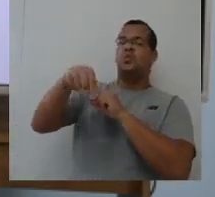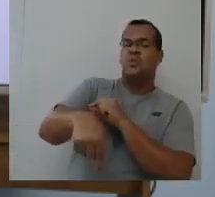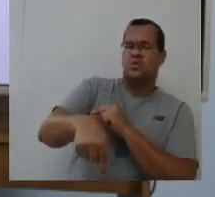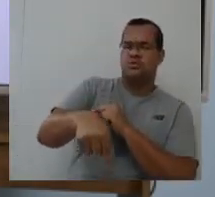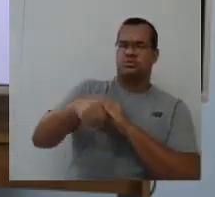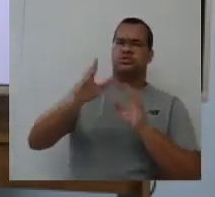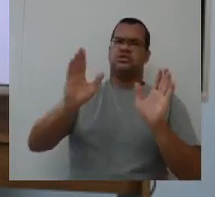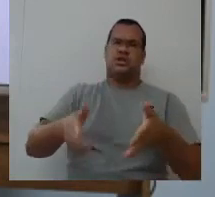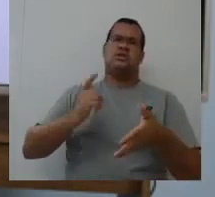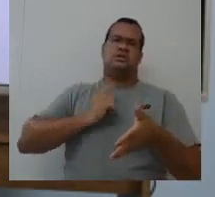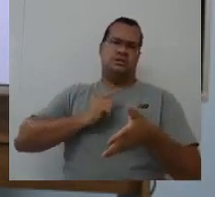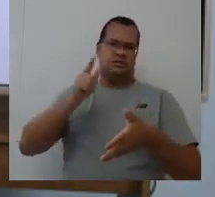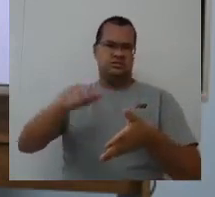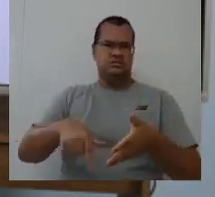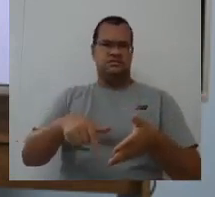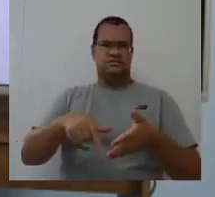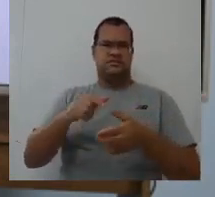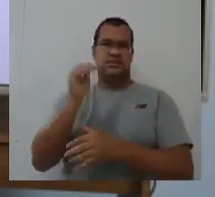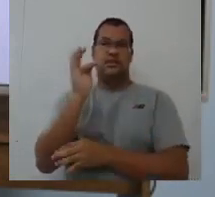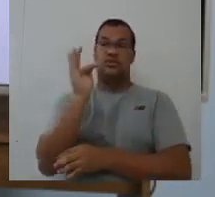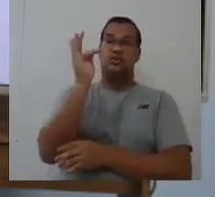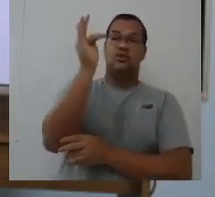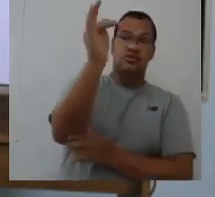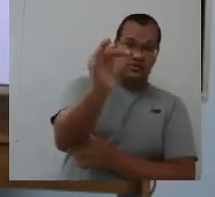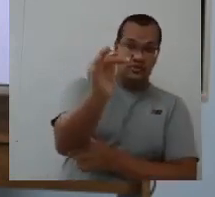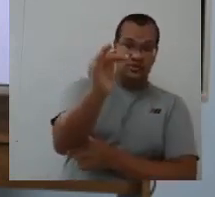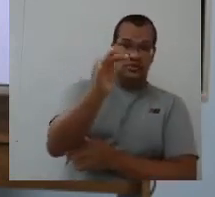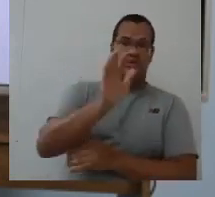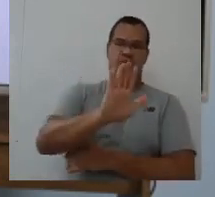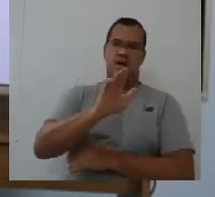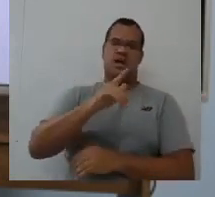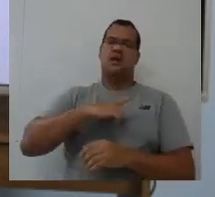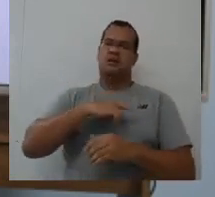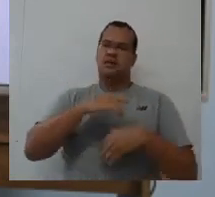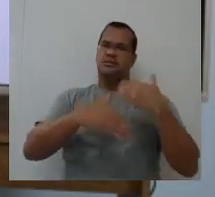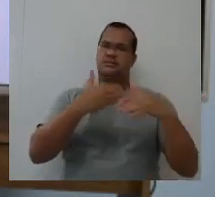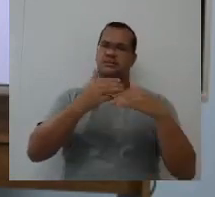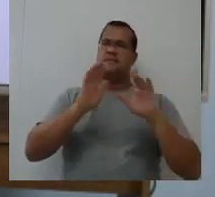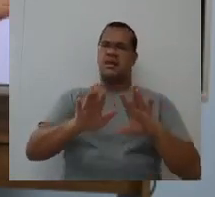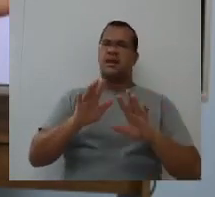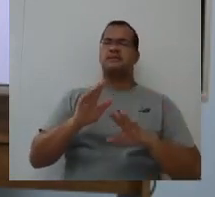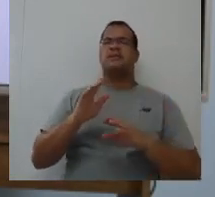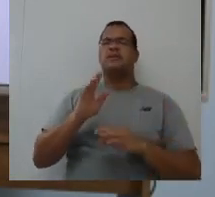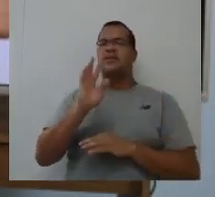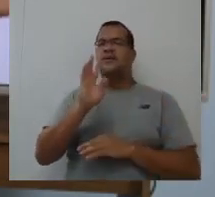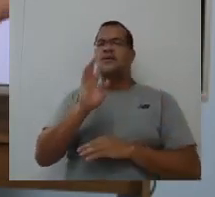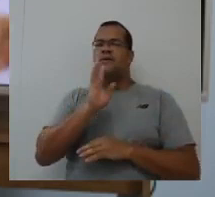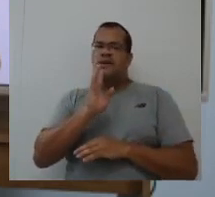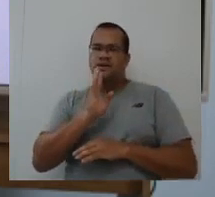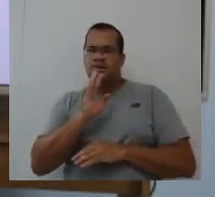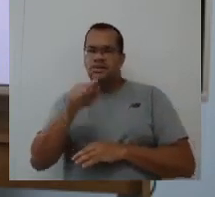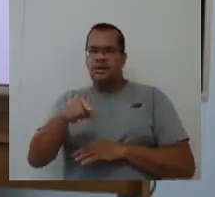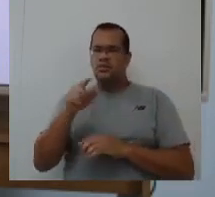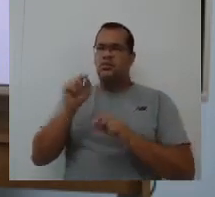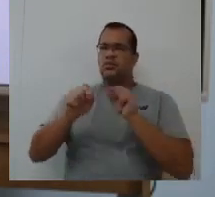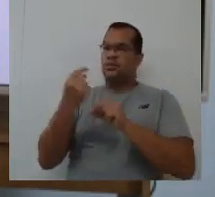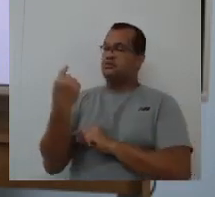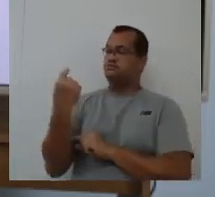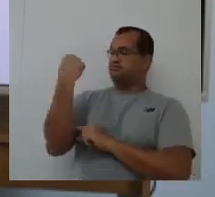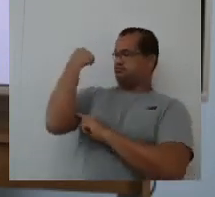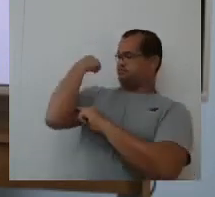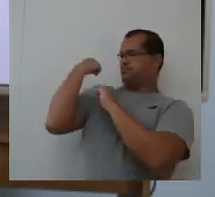né? O futuro é algo que nós estamos construindo, mas o conhecimento básico sobre fatos passados nos